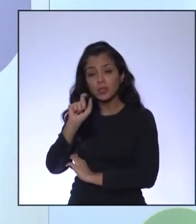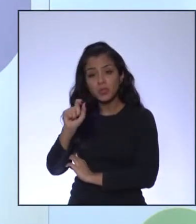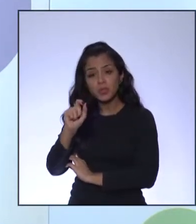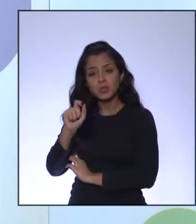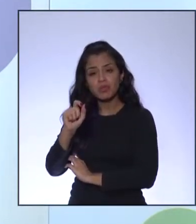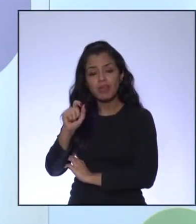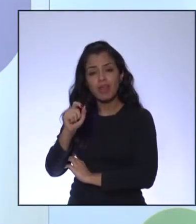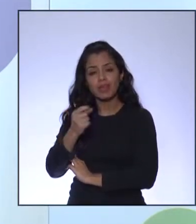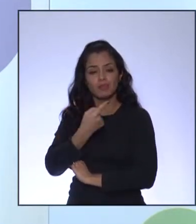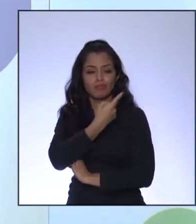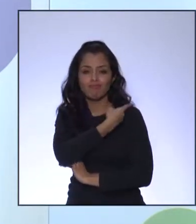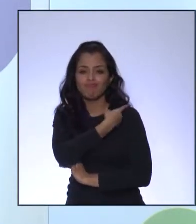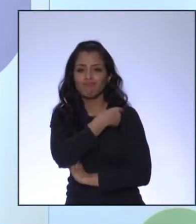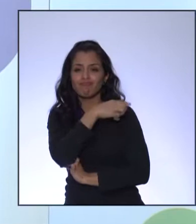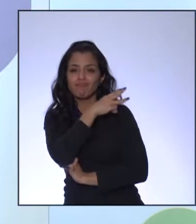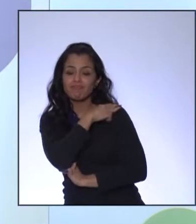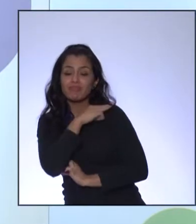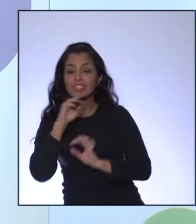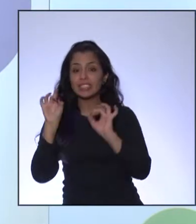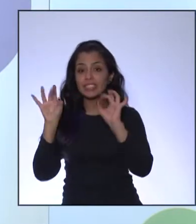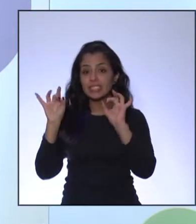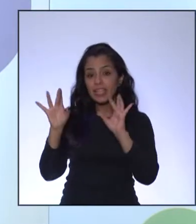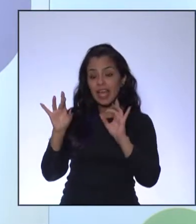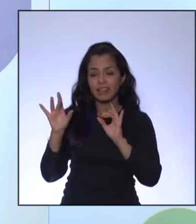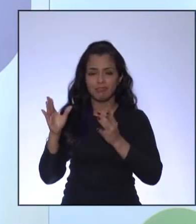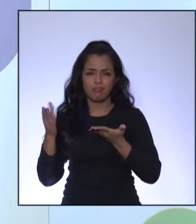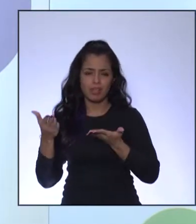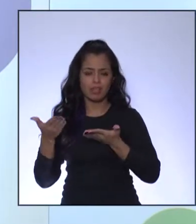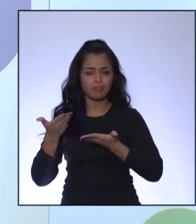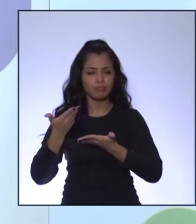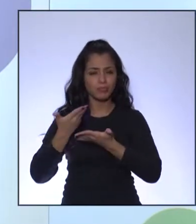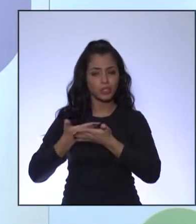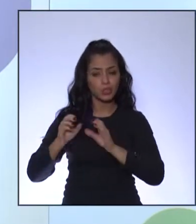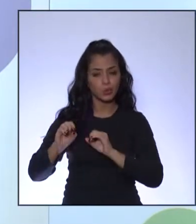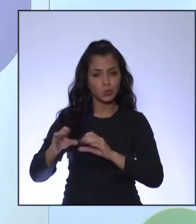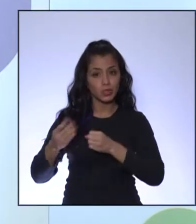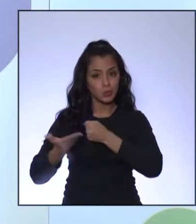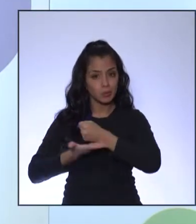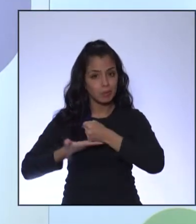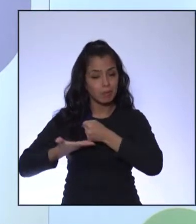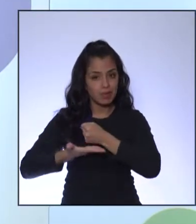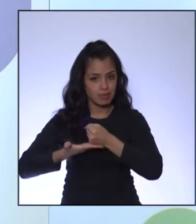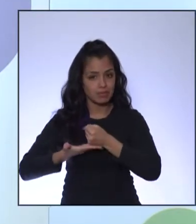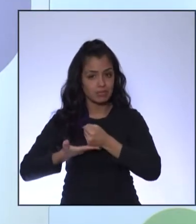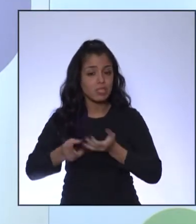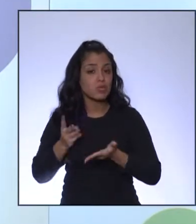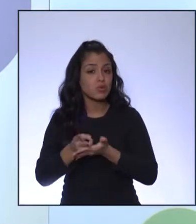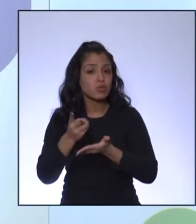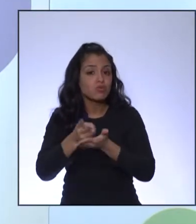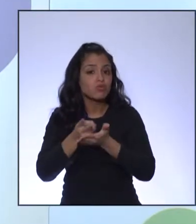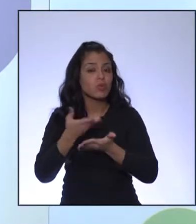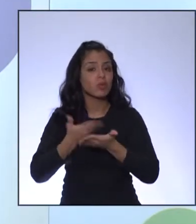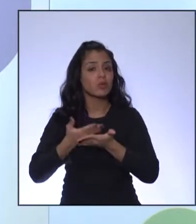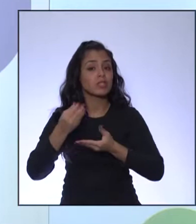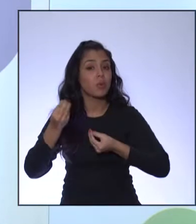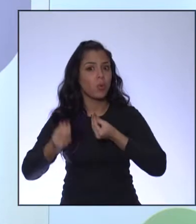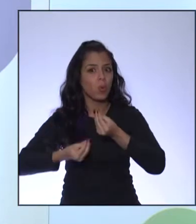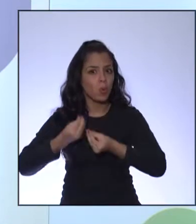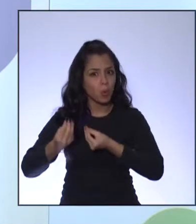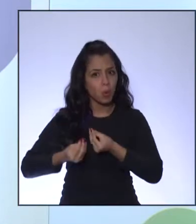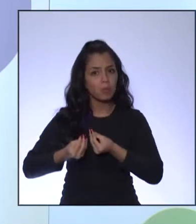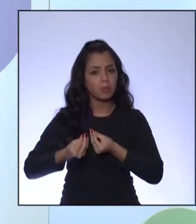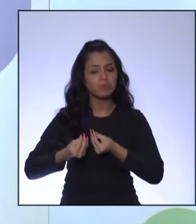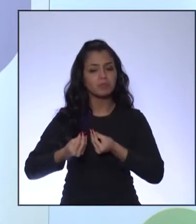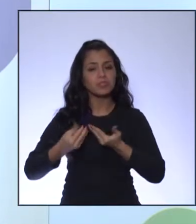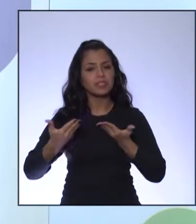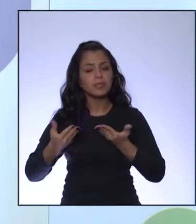ensino médio, no ensino técnico, na educação básica. Como que vocês continuam os estudos de vocês, para contemplar